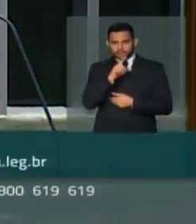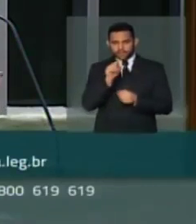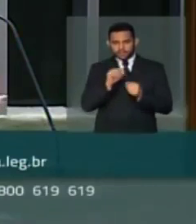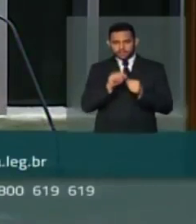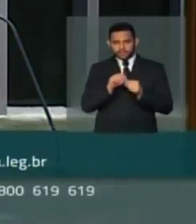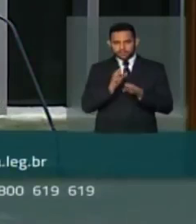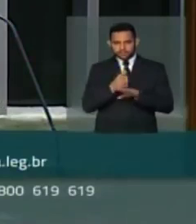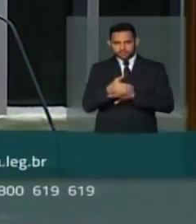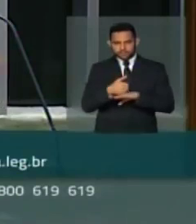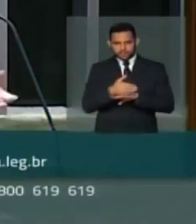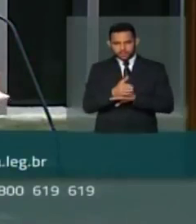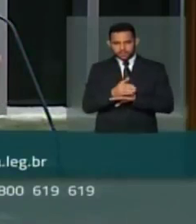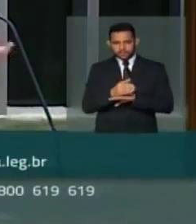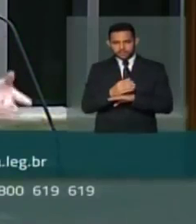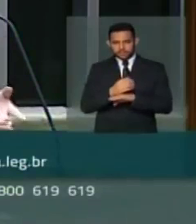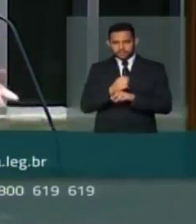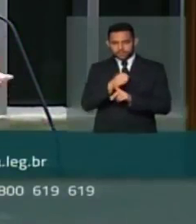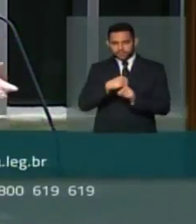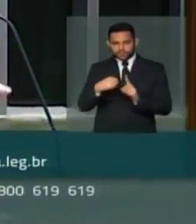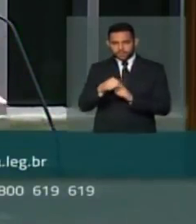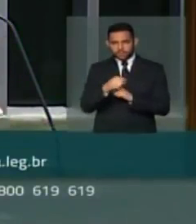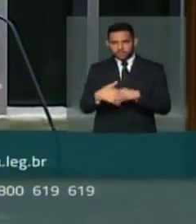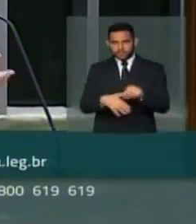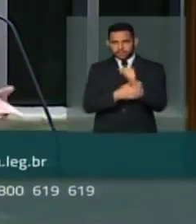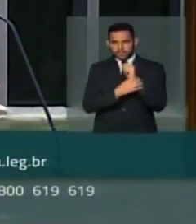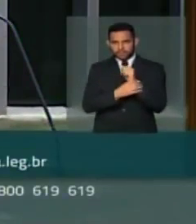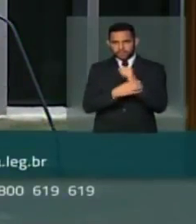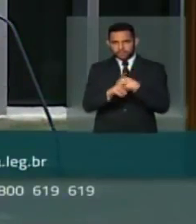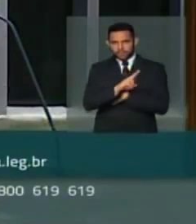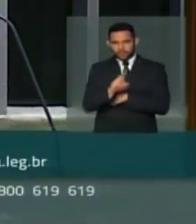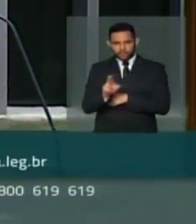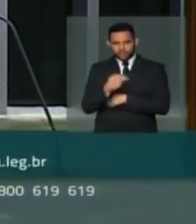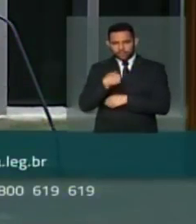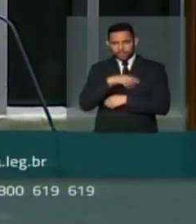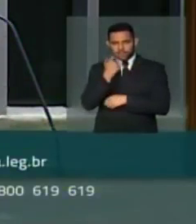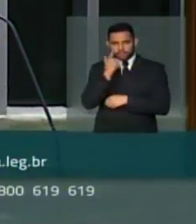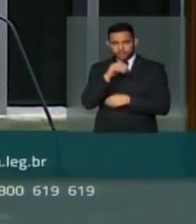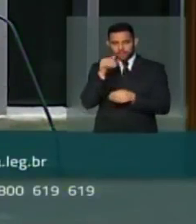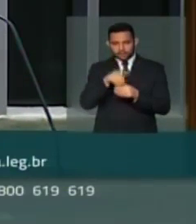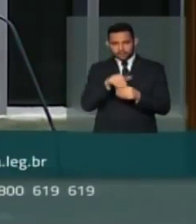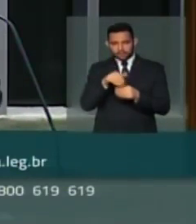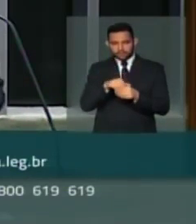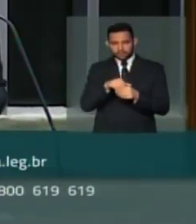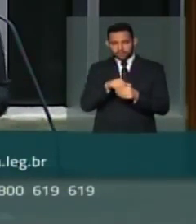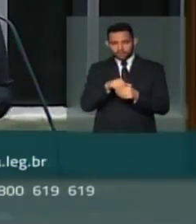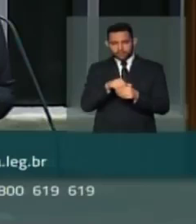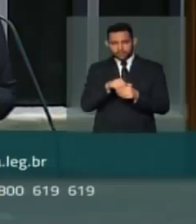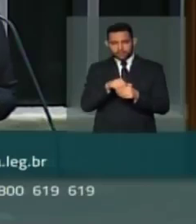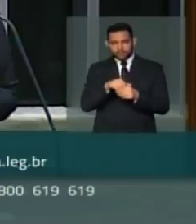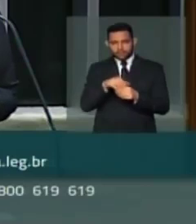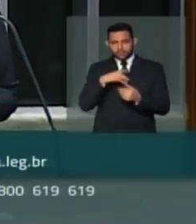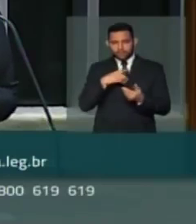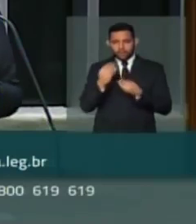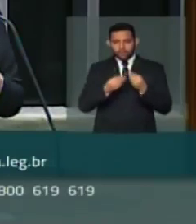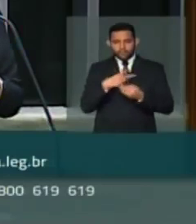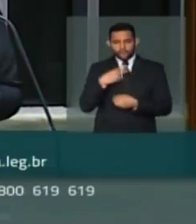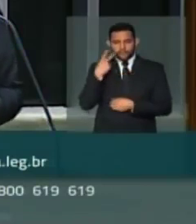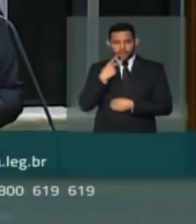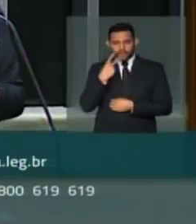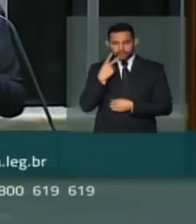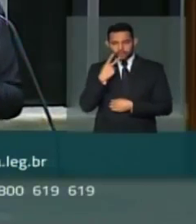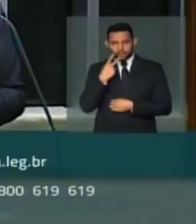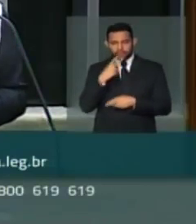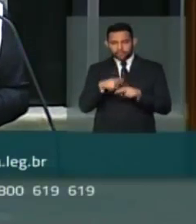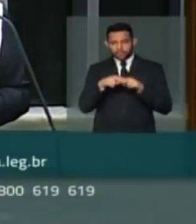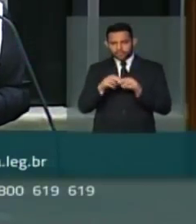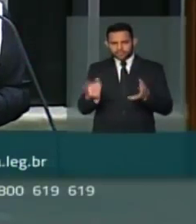visibilidade social para ter segurança de colocar o seu nome para disputar uma eleição numa Câmara de Vereadores, por exemplo. Por isso, nós queremos